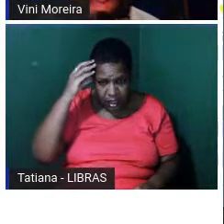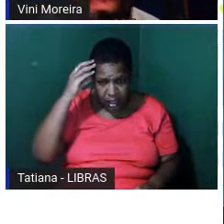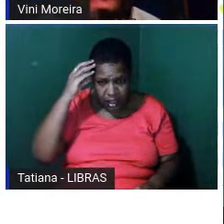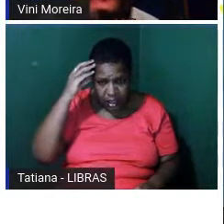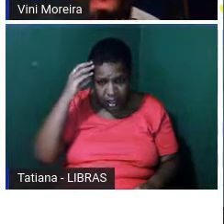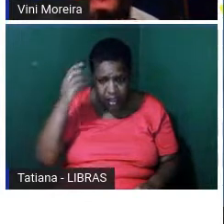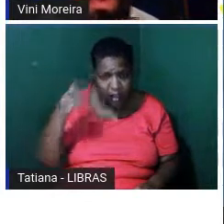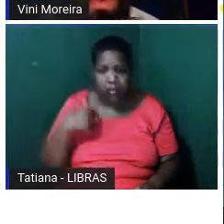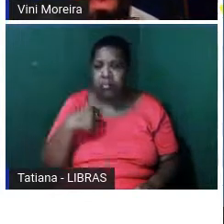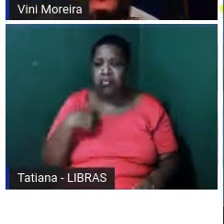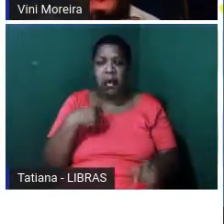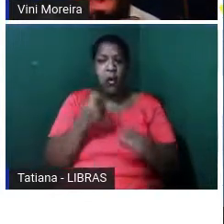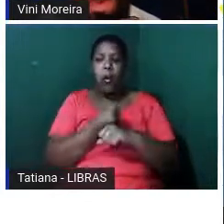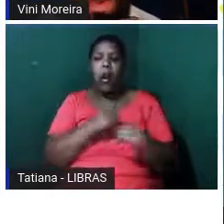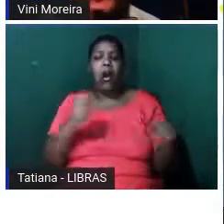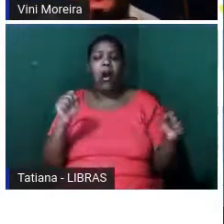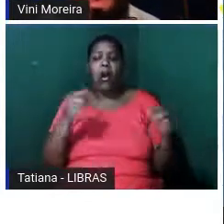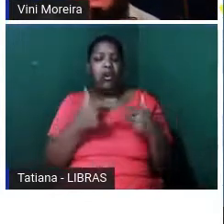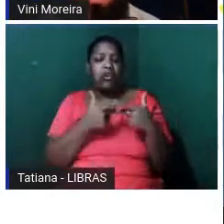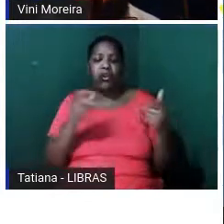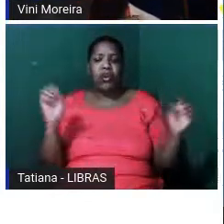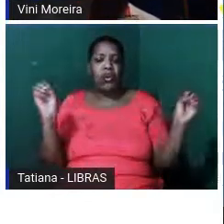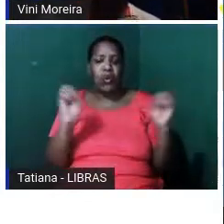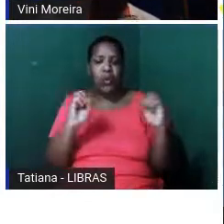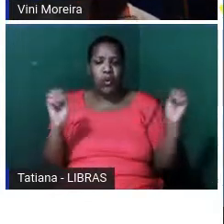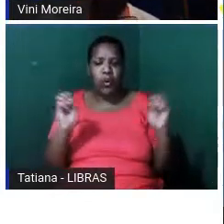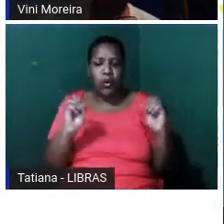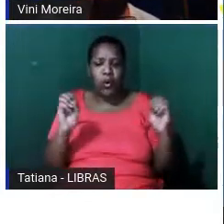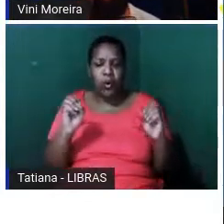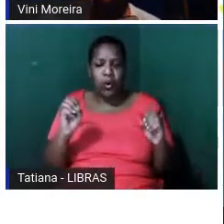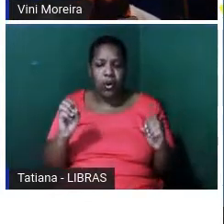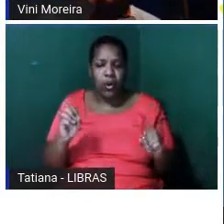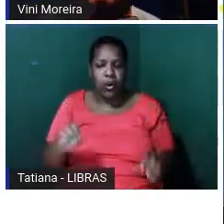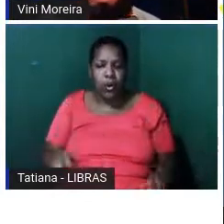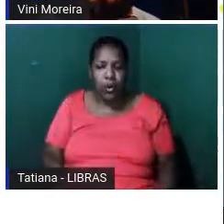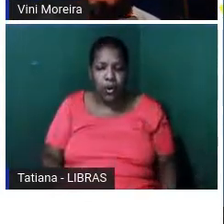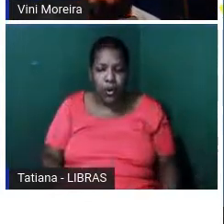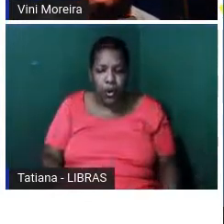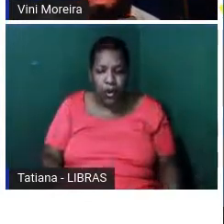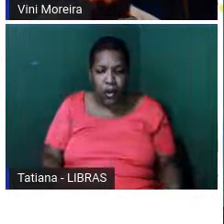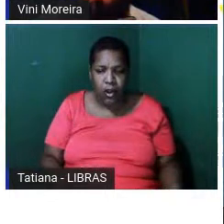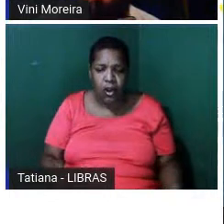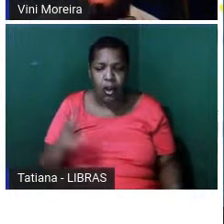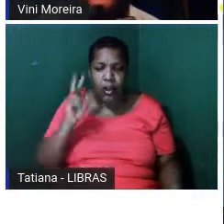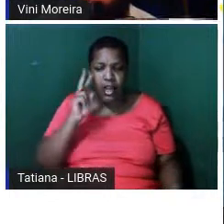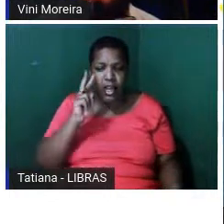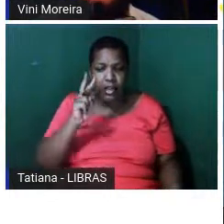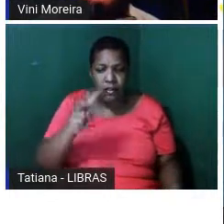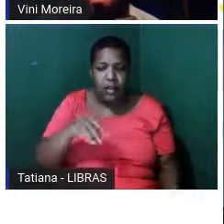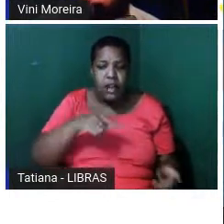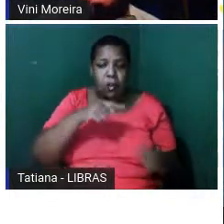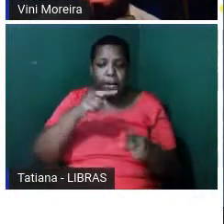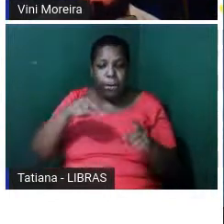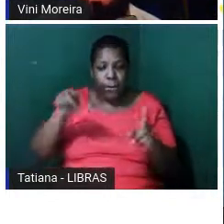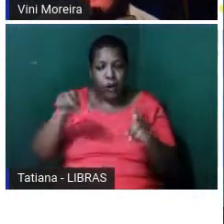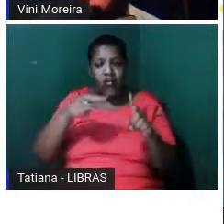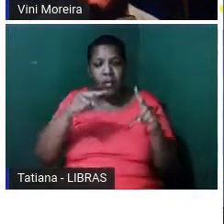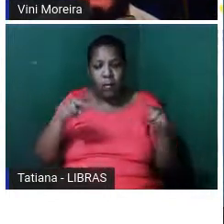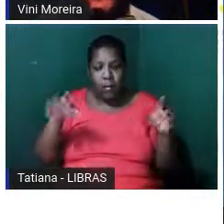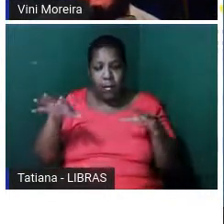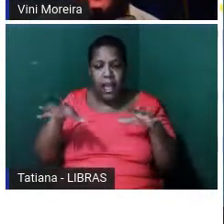e sem grandes coisas a gente ó quando a gente tá vendo em movimento